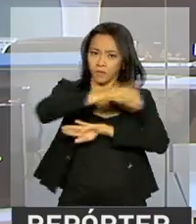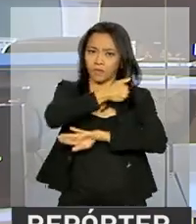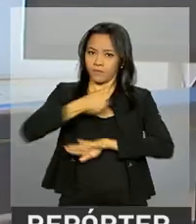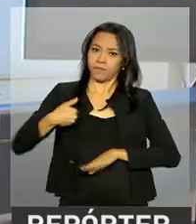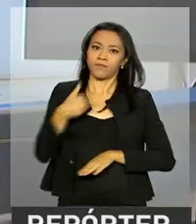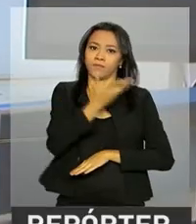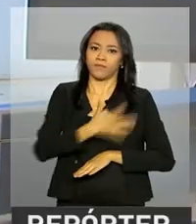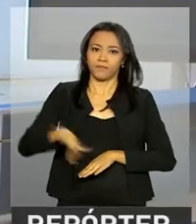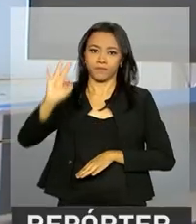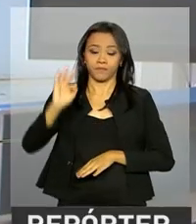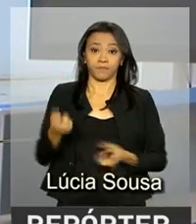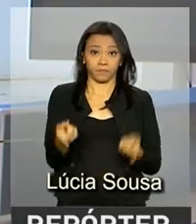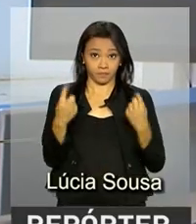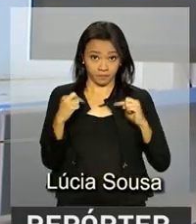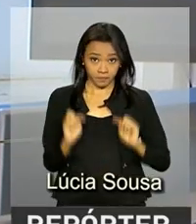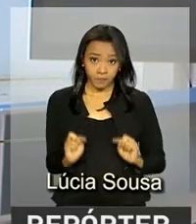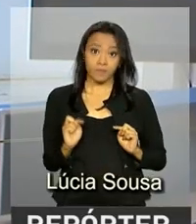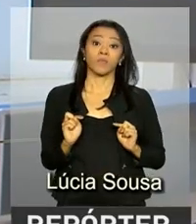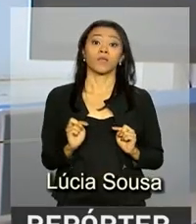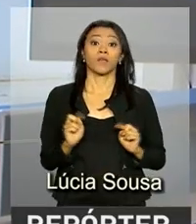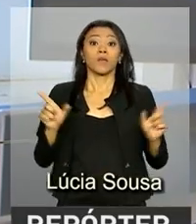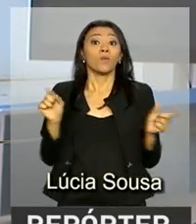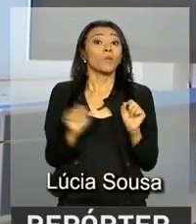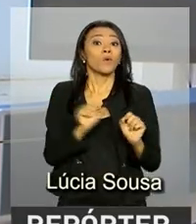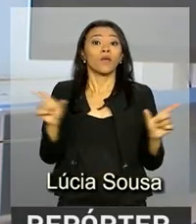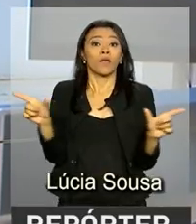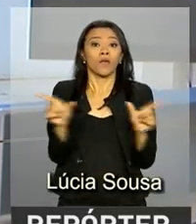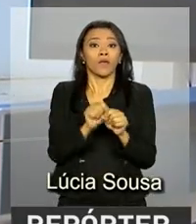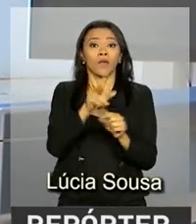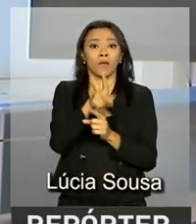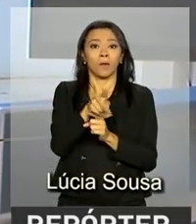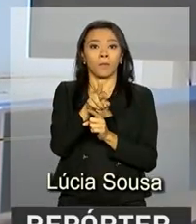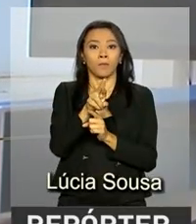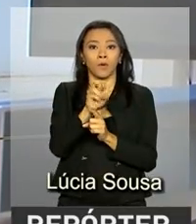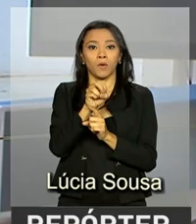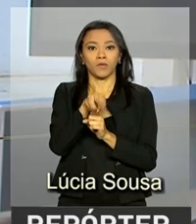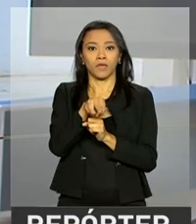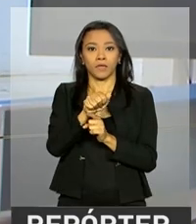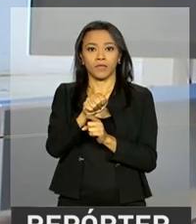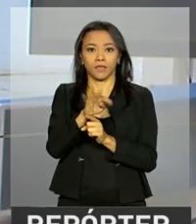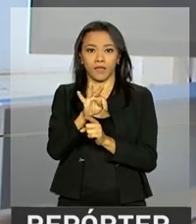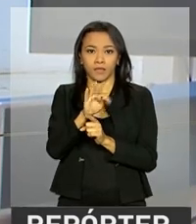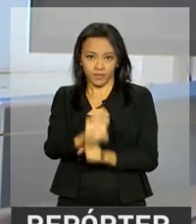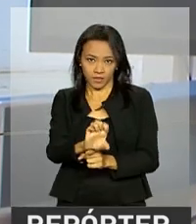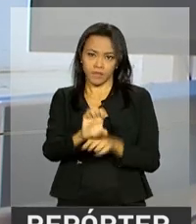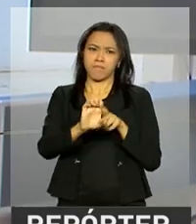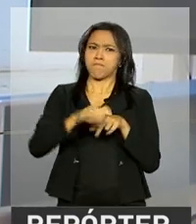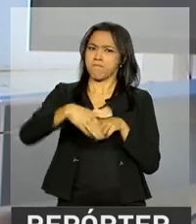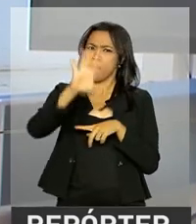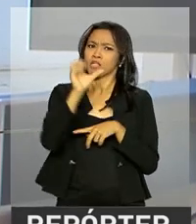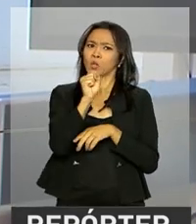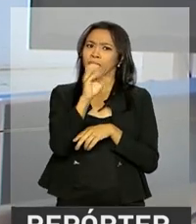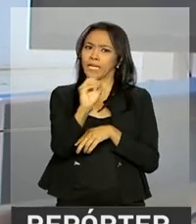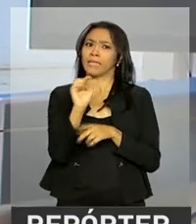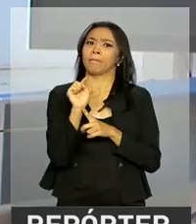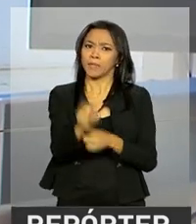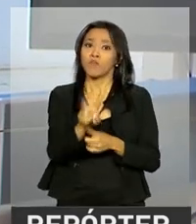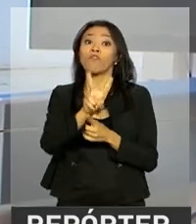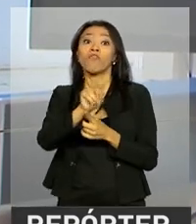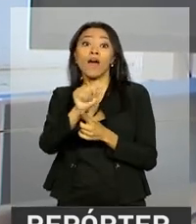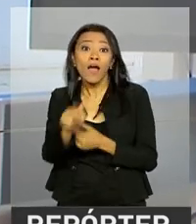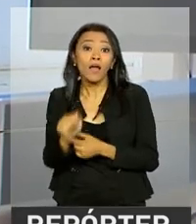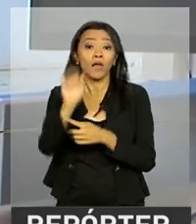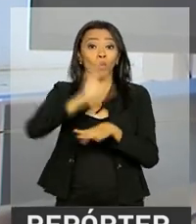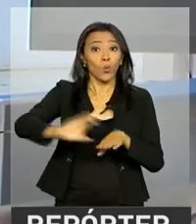federal o programa nacional de acesso ao ensino técnico emprego o Pronatec terá mais de 80.000 vagas para cursos de